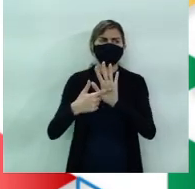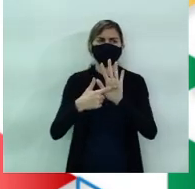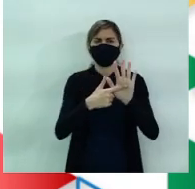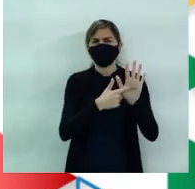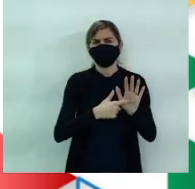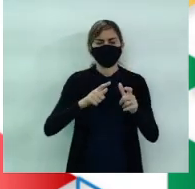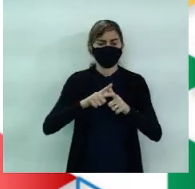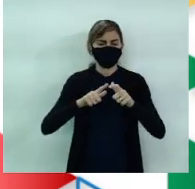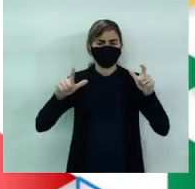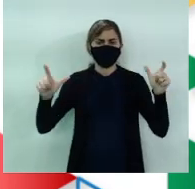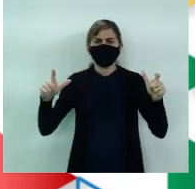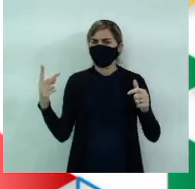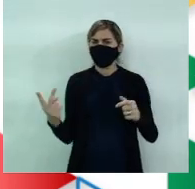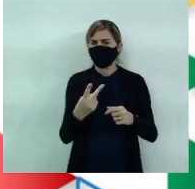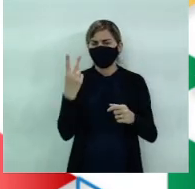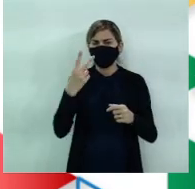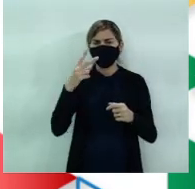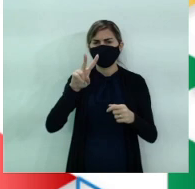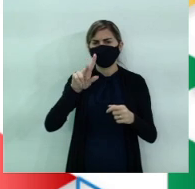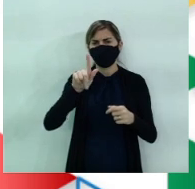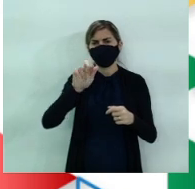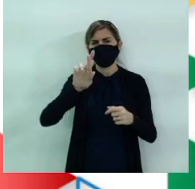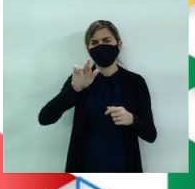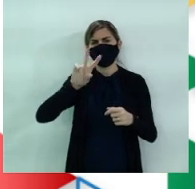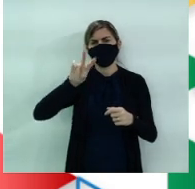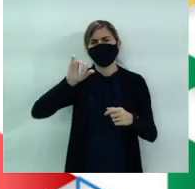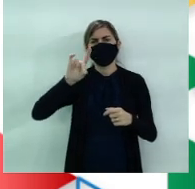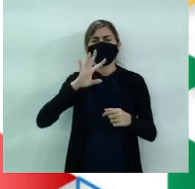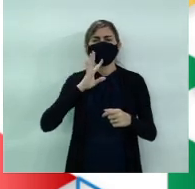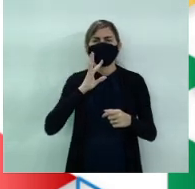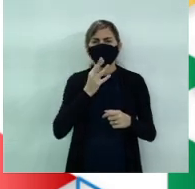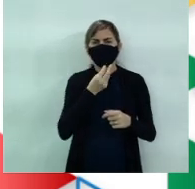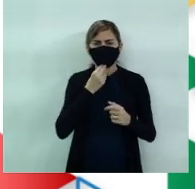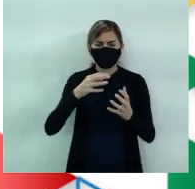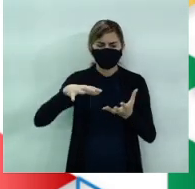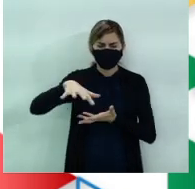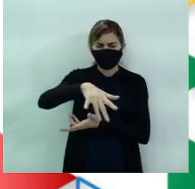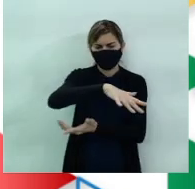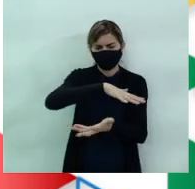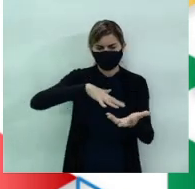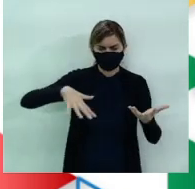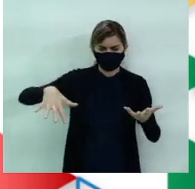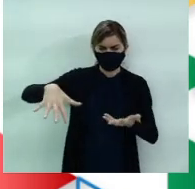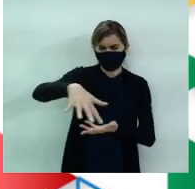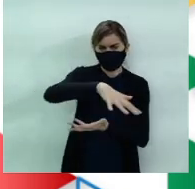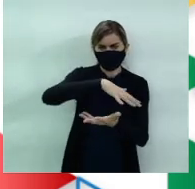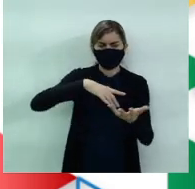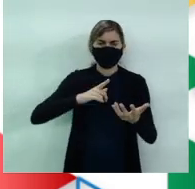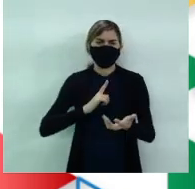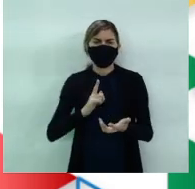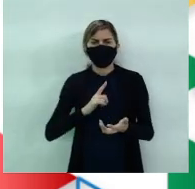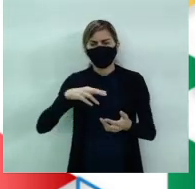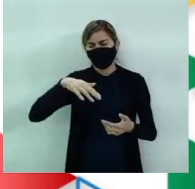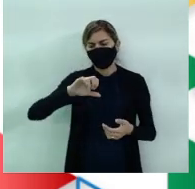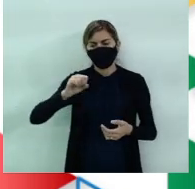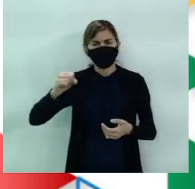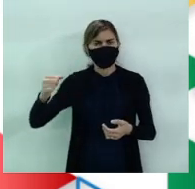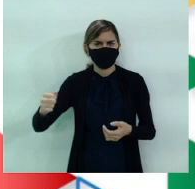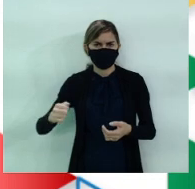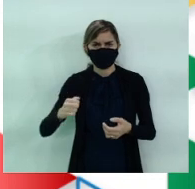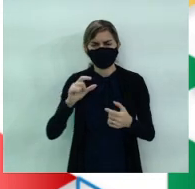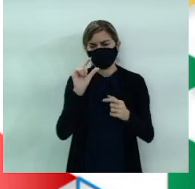apresentar os maiores valores da gravidade que são conhecidos no universo. Isso por ter uma massa